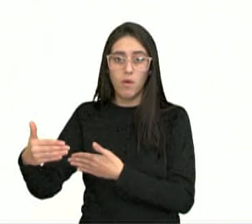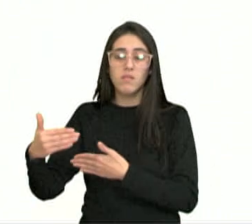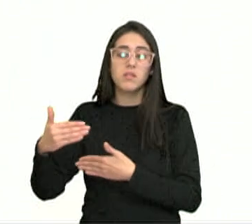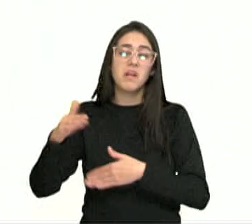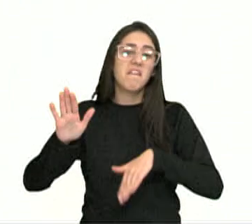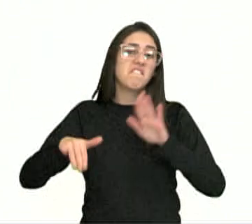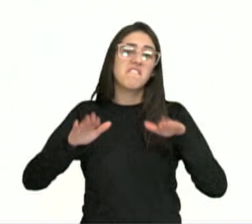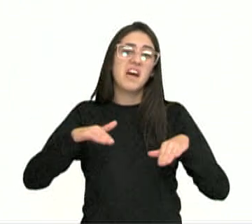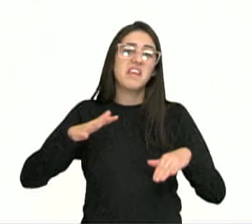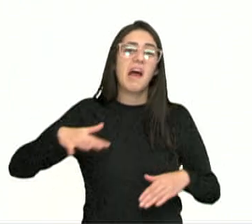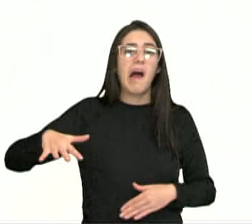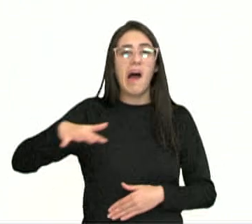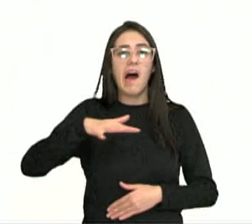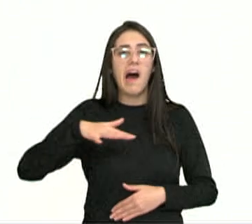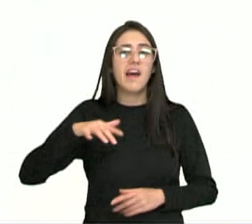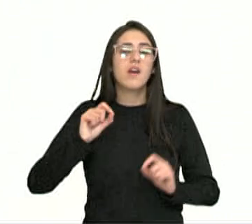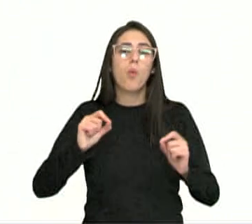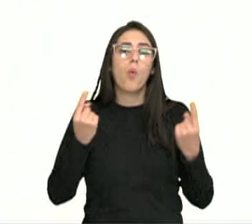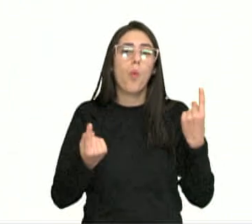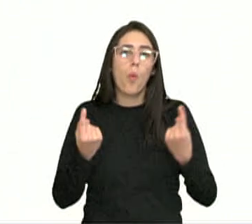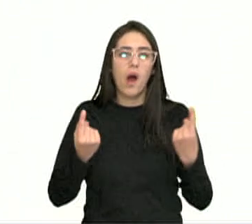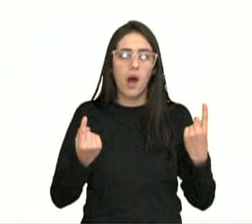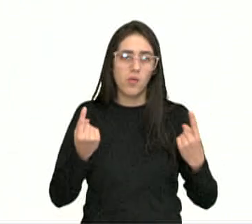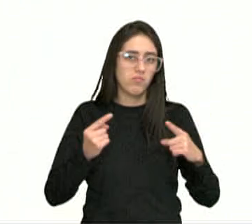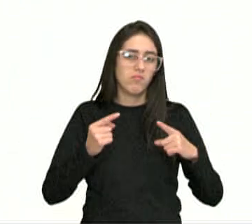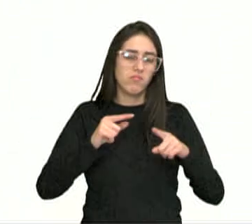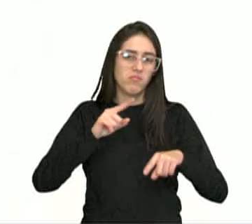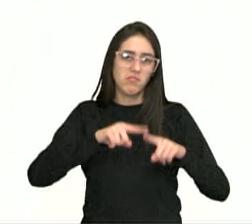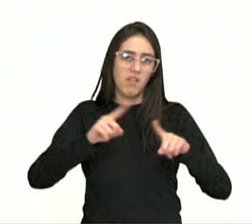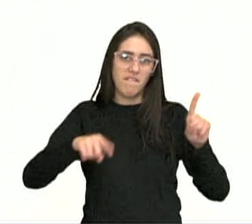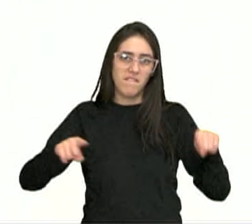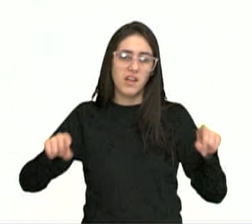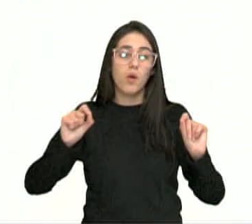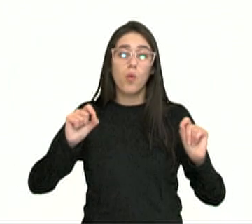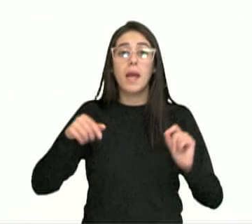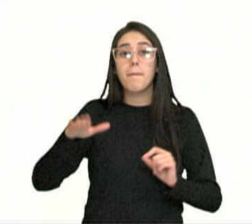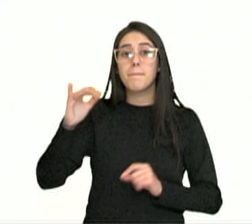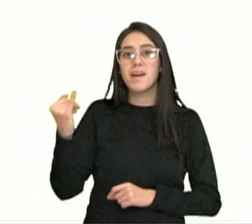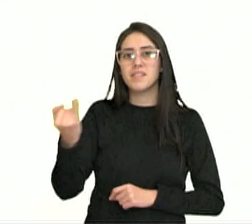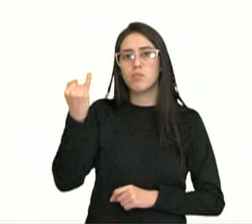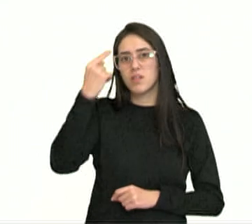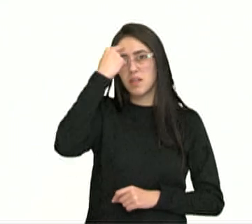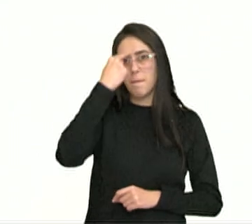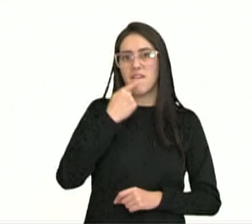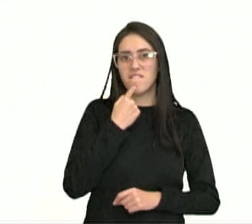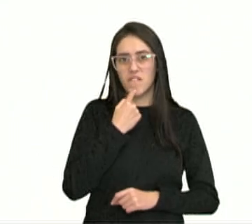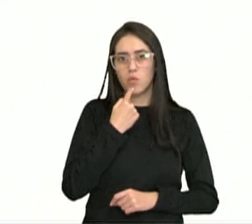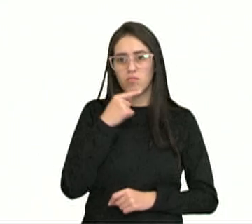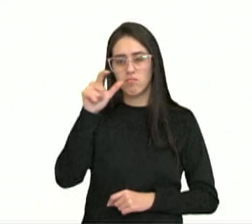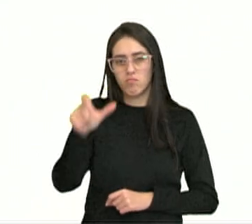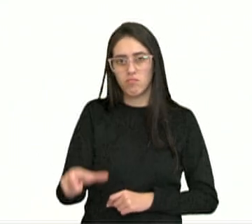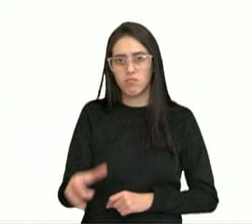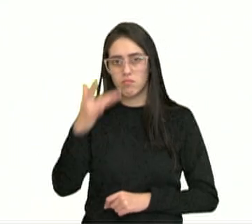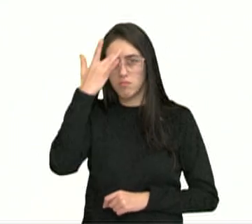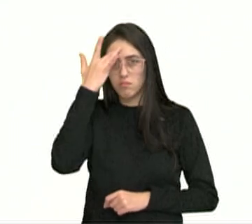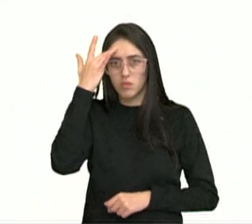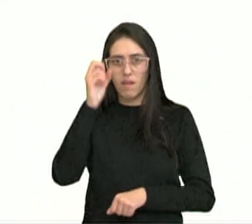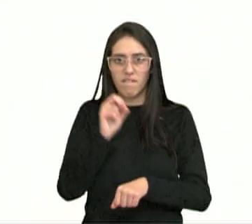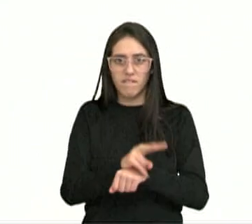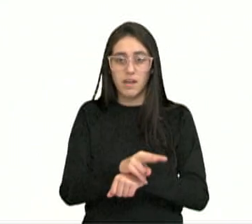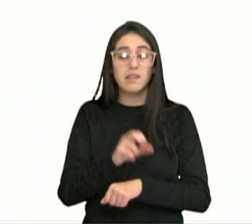do conhecimento, que é mais importante para o perfil do cargo. Se nessa prova